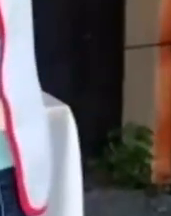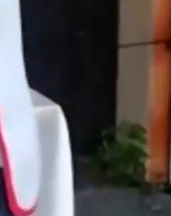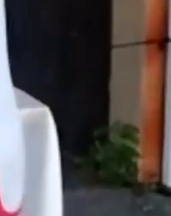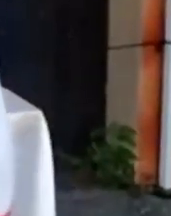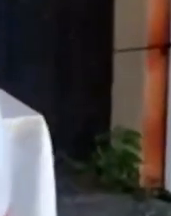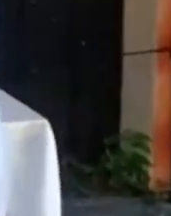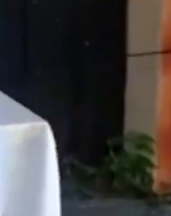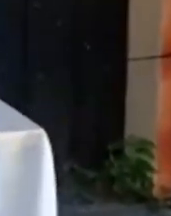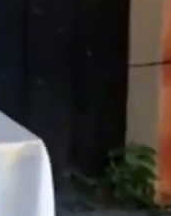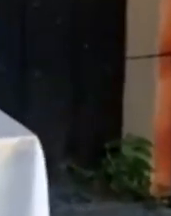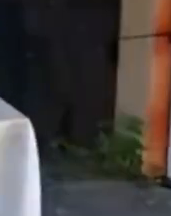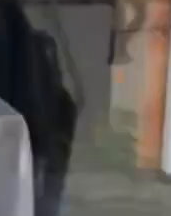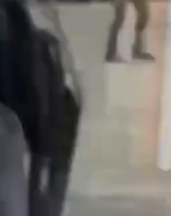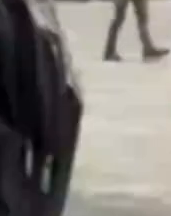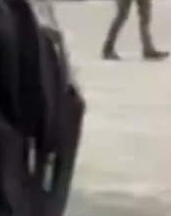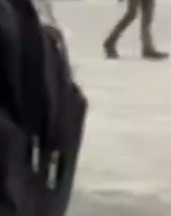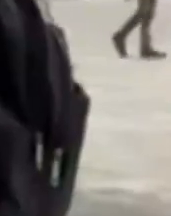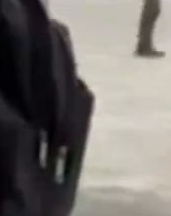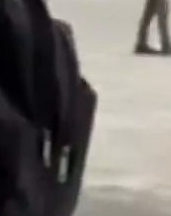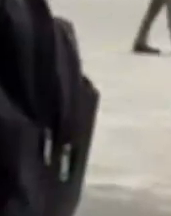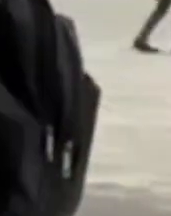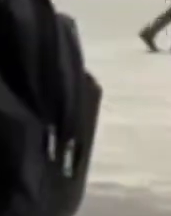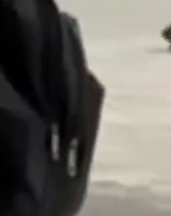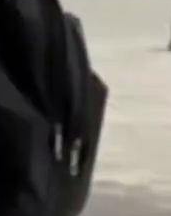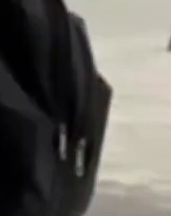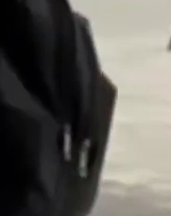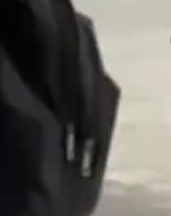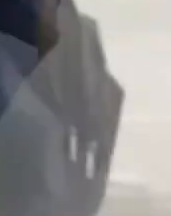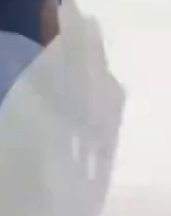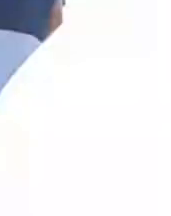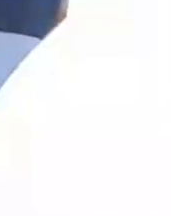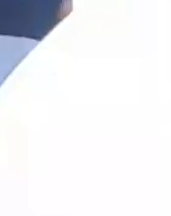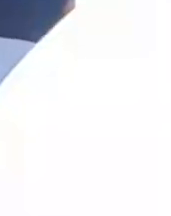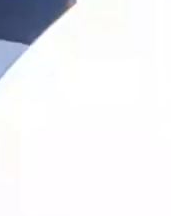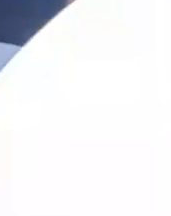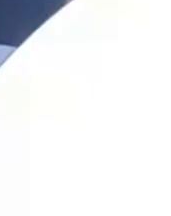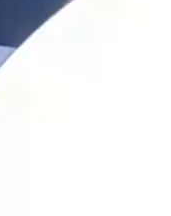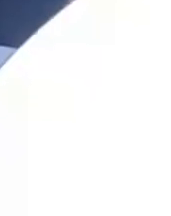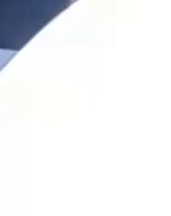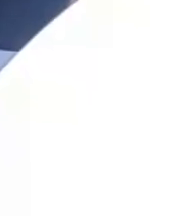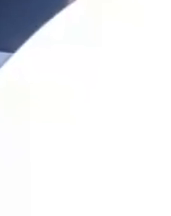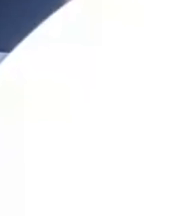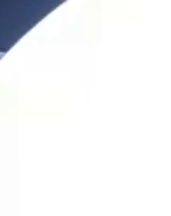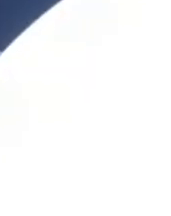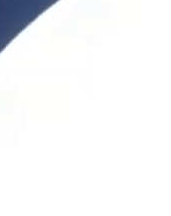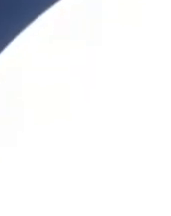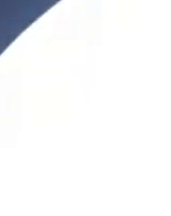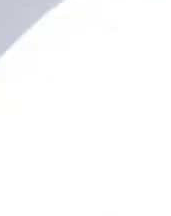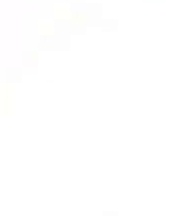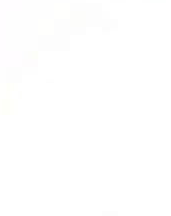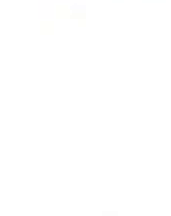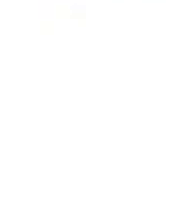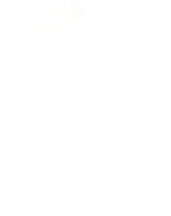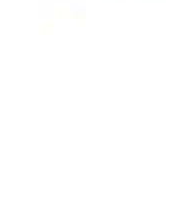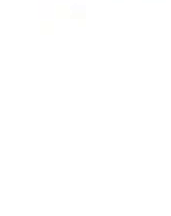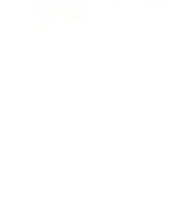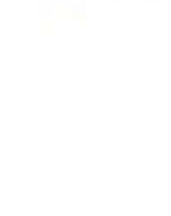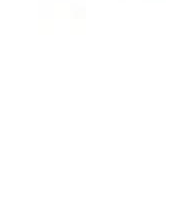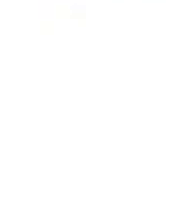recomeço, e mostram que todos têm a oportunidade de reinício de suas vidas com Deus à frente de tudo.